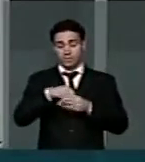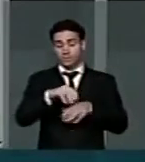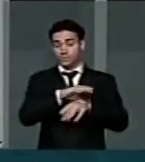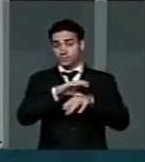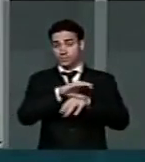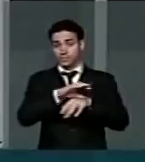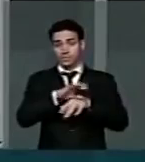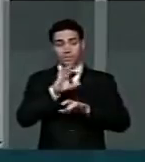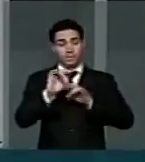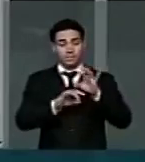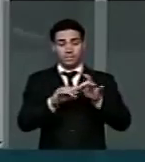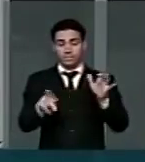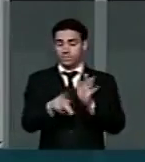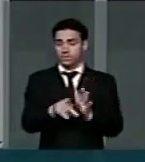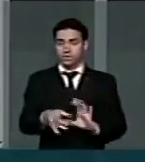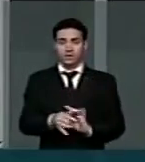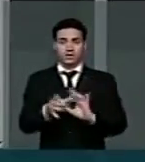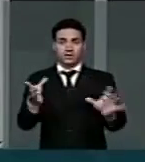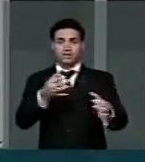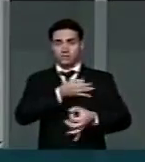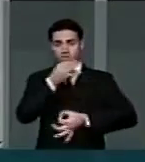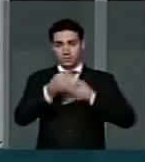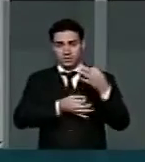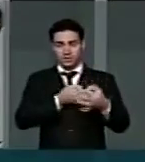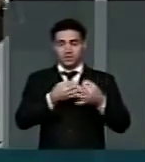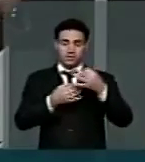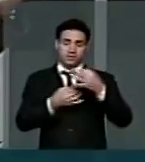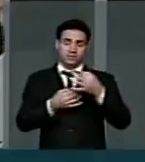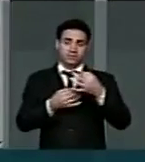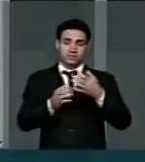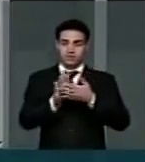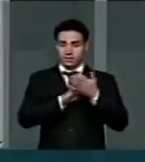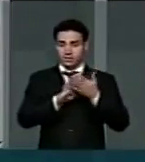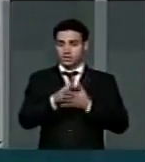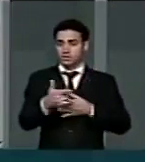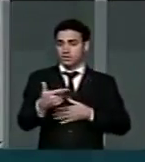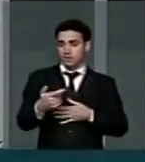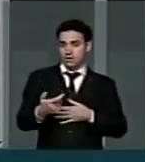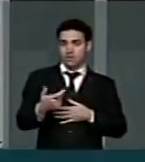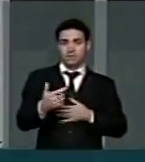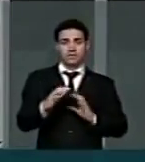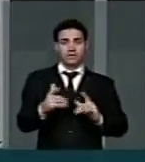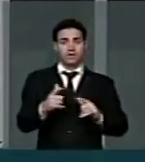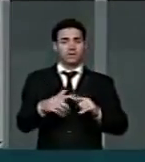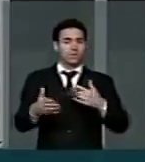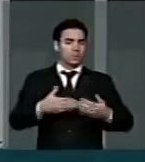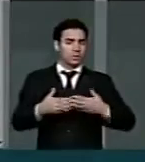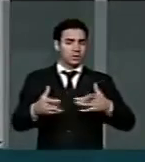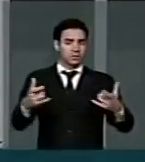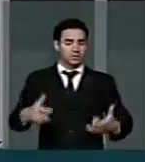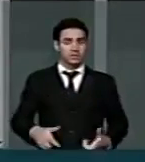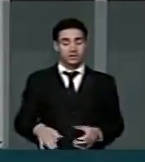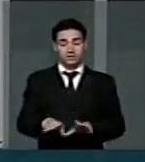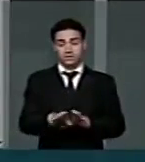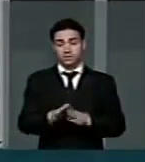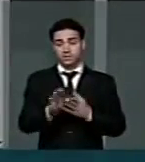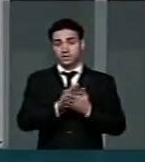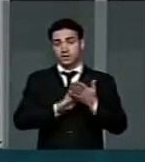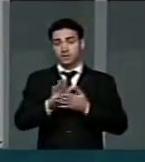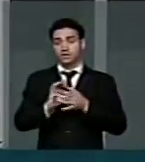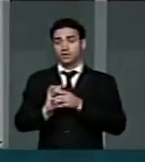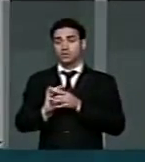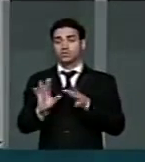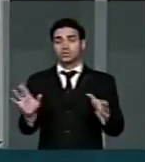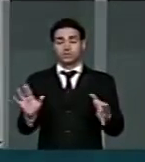sagrado da livre manifestação de pensamento, sem armas, obviamente, em qualquer lugar e sem autorização prévia